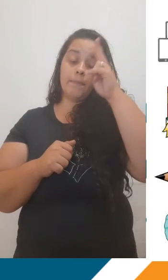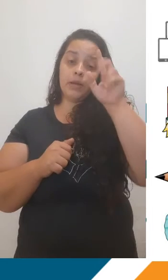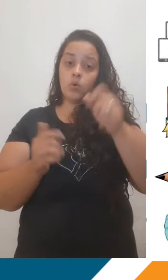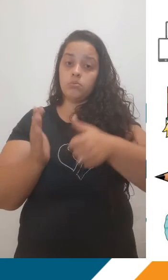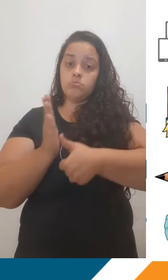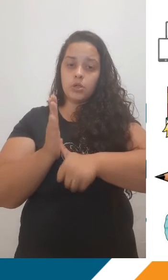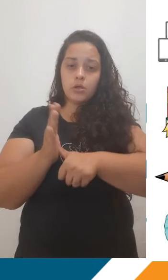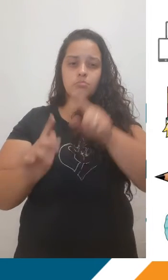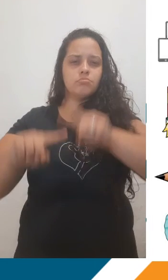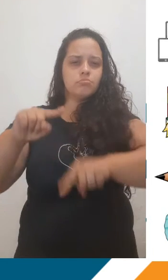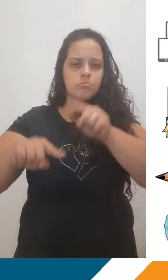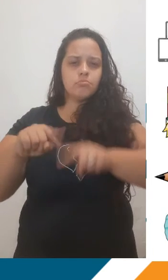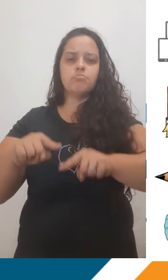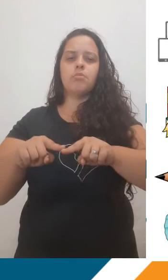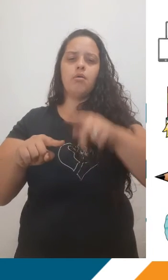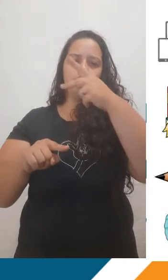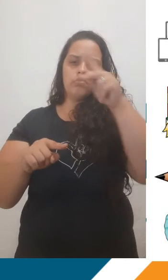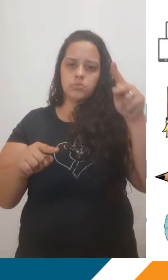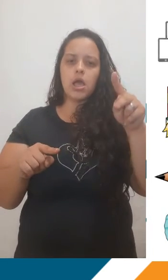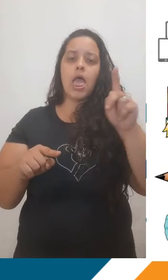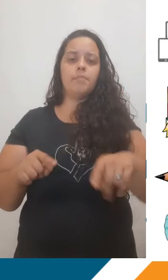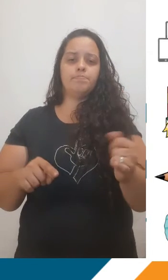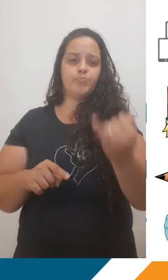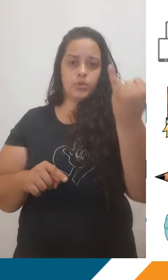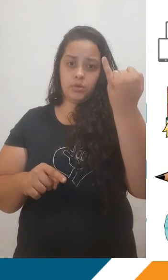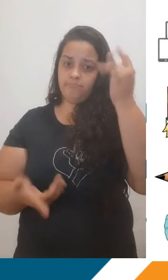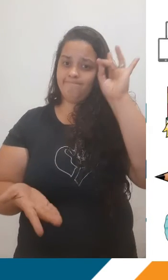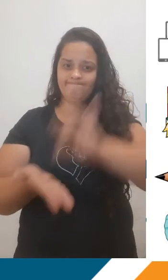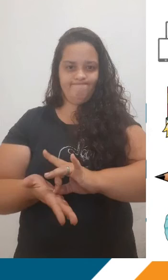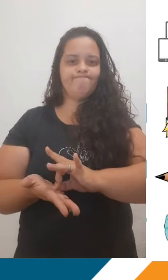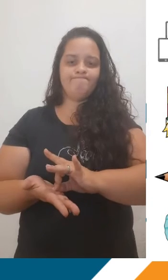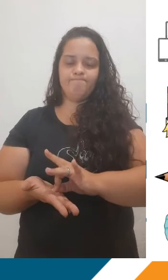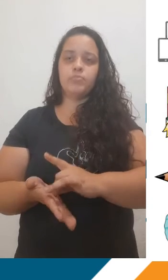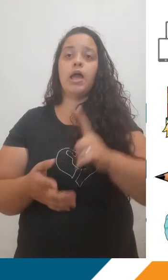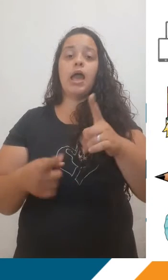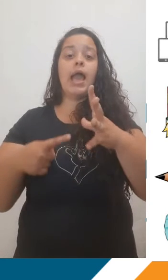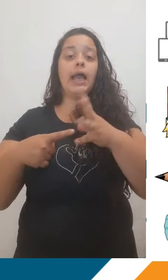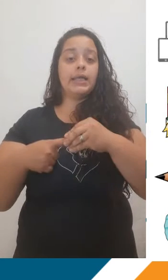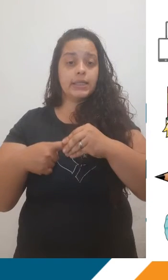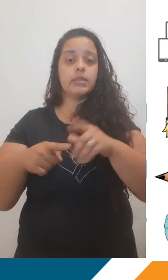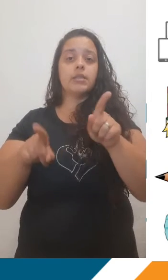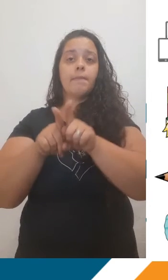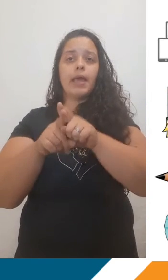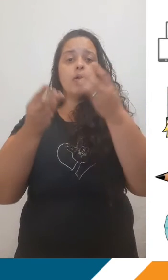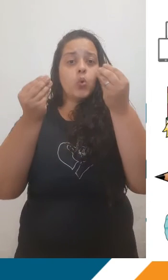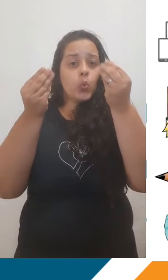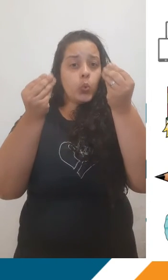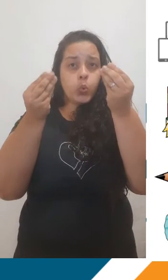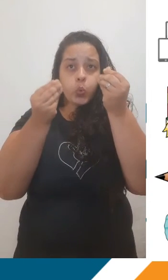que a identificação pessoal é um documento essencial no dia da prova. E não se esqueça da caneta esferográfica de